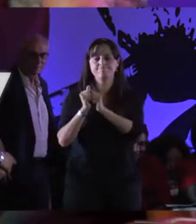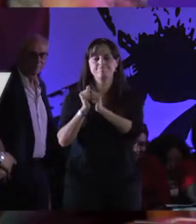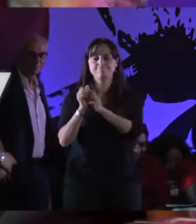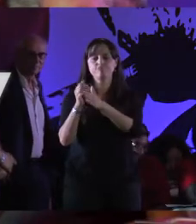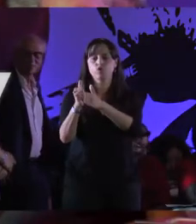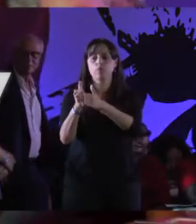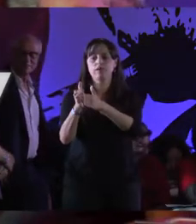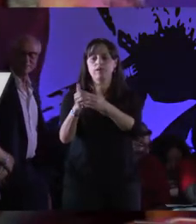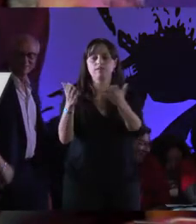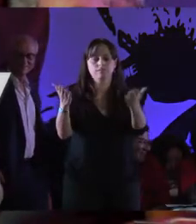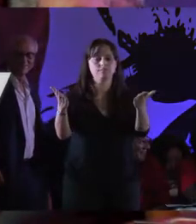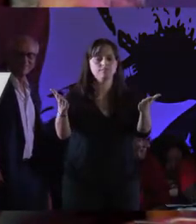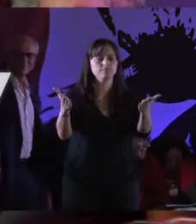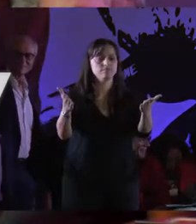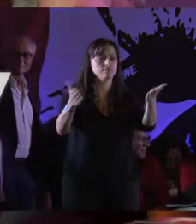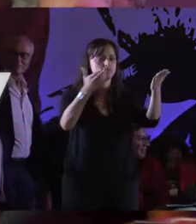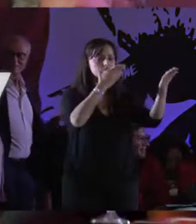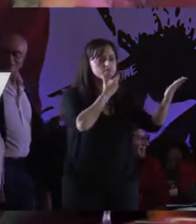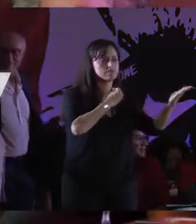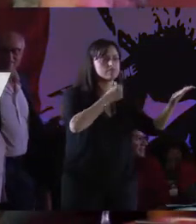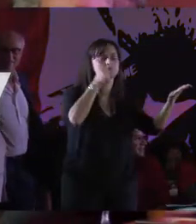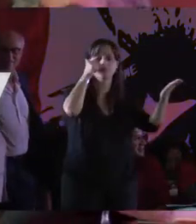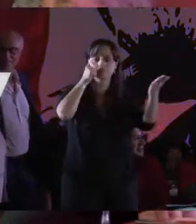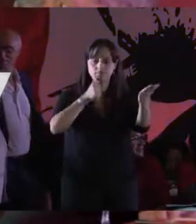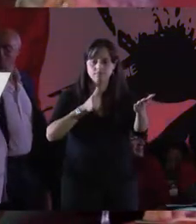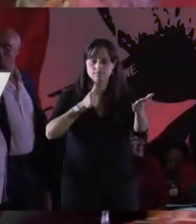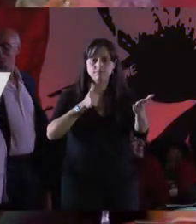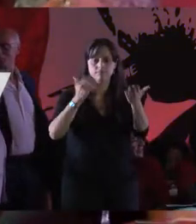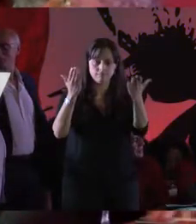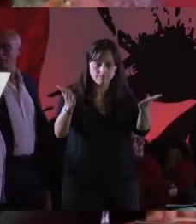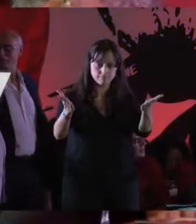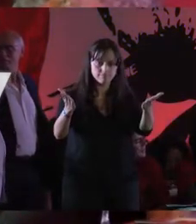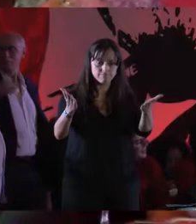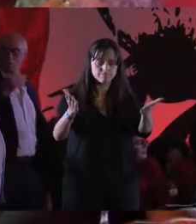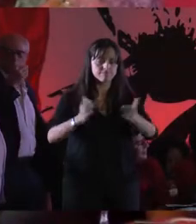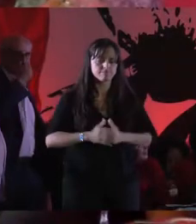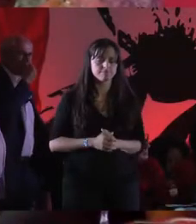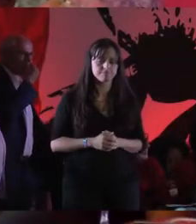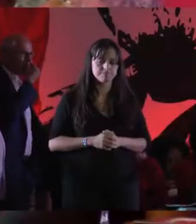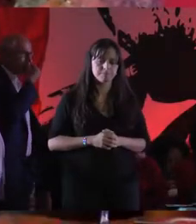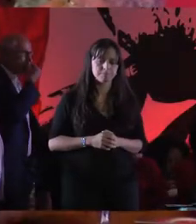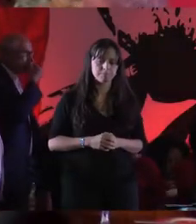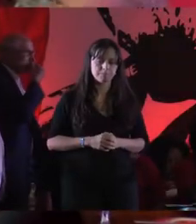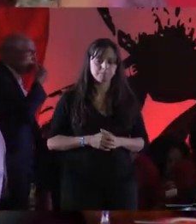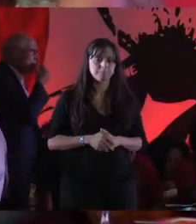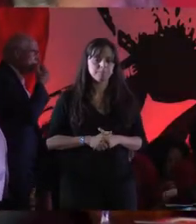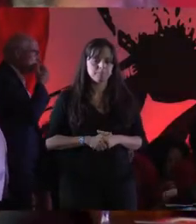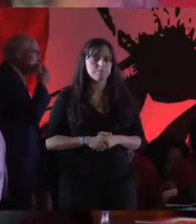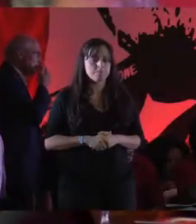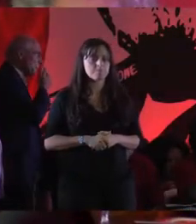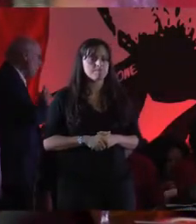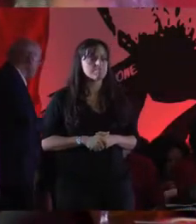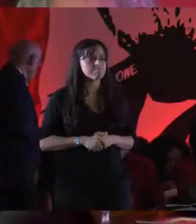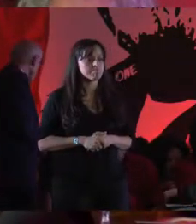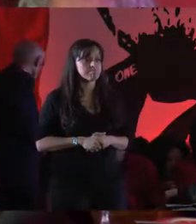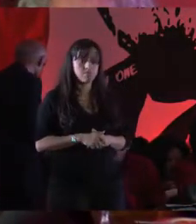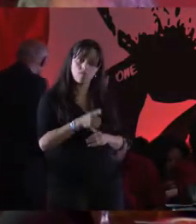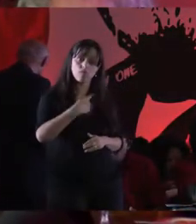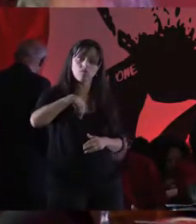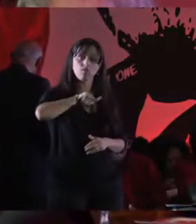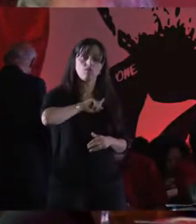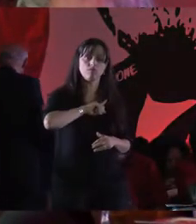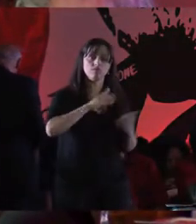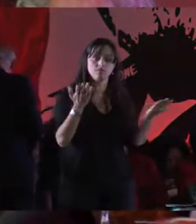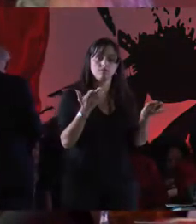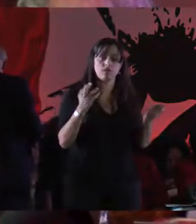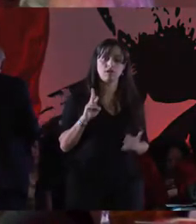prezadas companheiras, quero aqui, nas pessoas do presidente Lula,